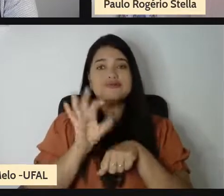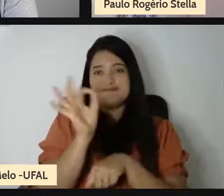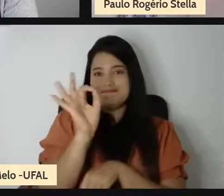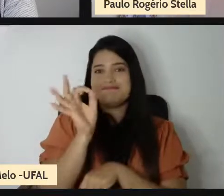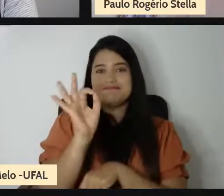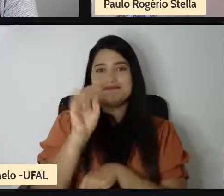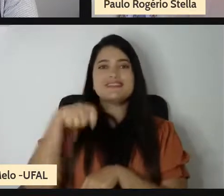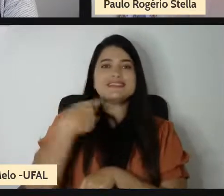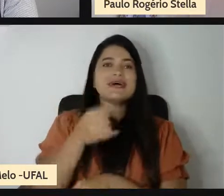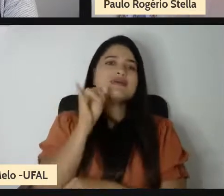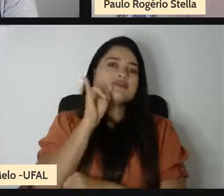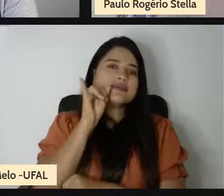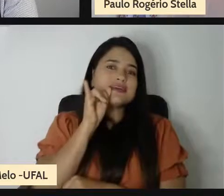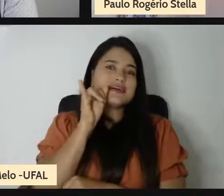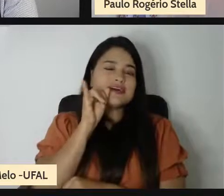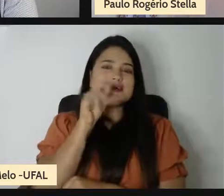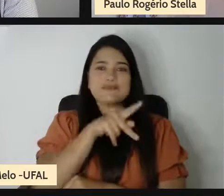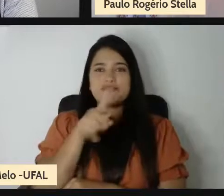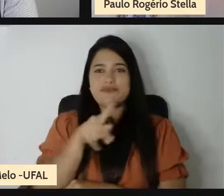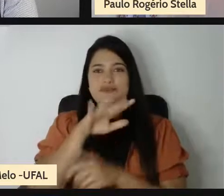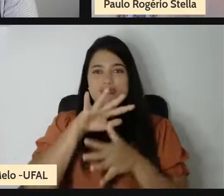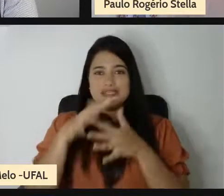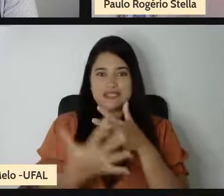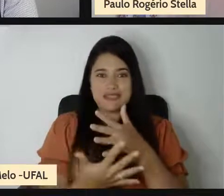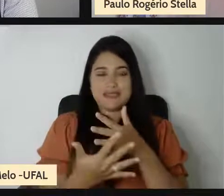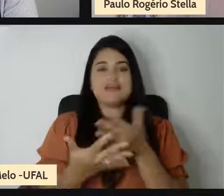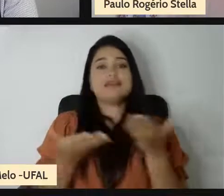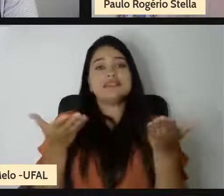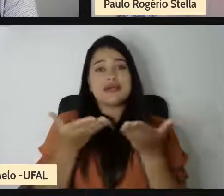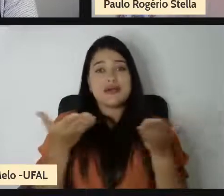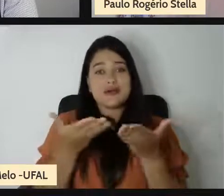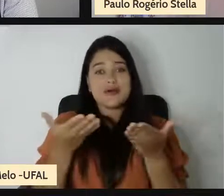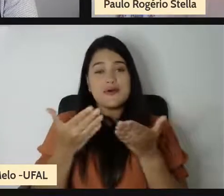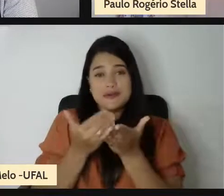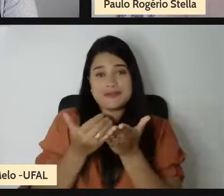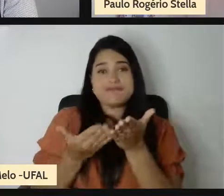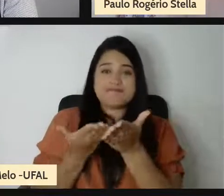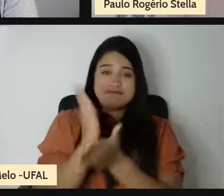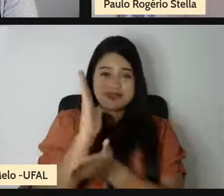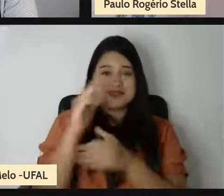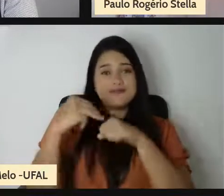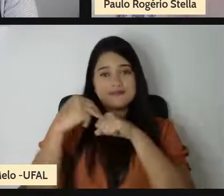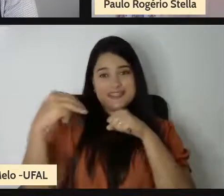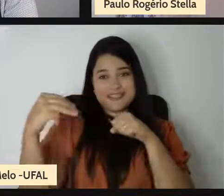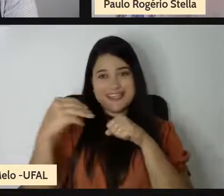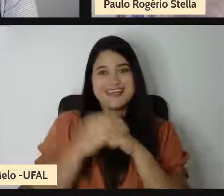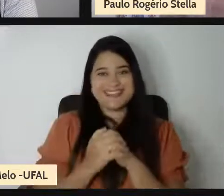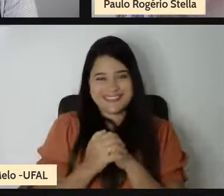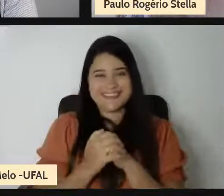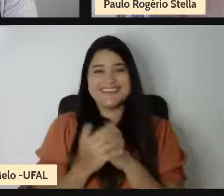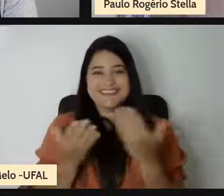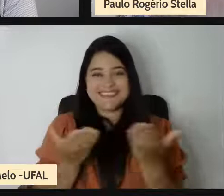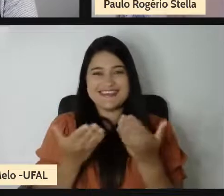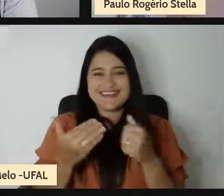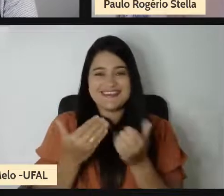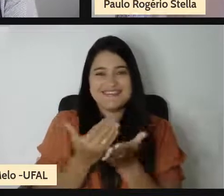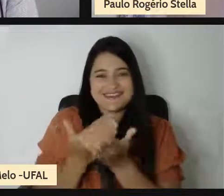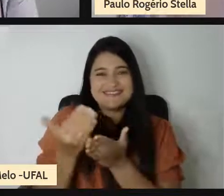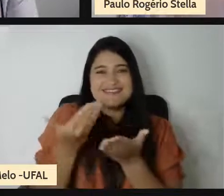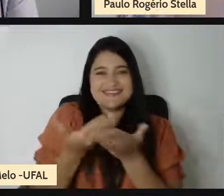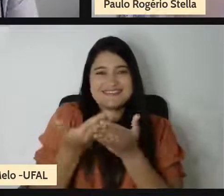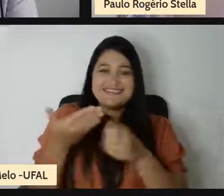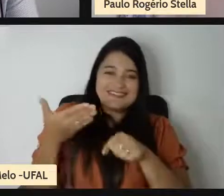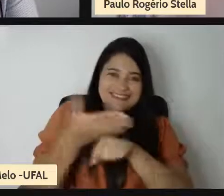Denise, o Sertão, Arapiraca, né? E agora ela está no mestrado, passou no mestrado e vai